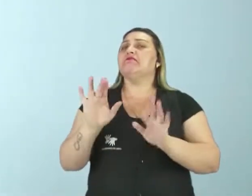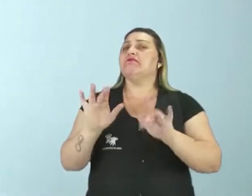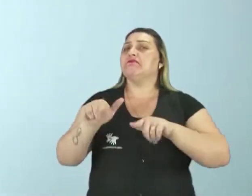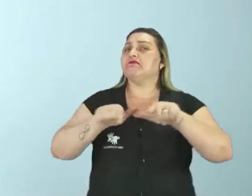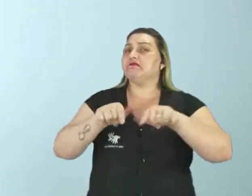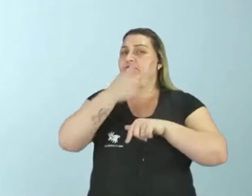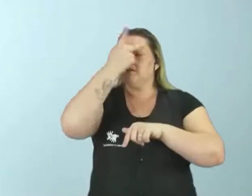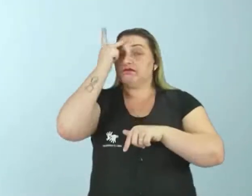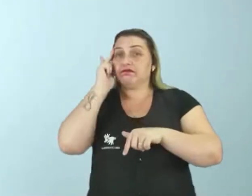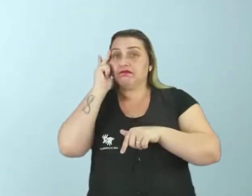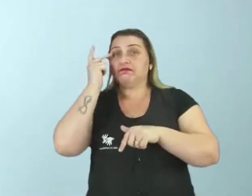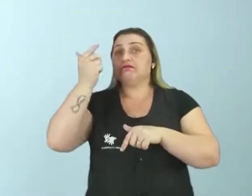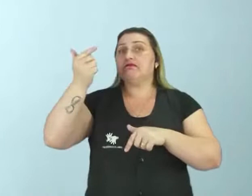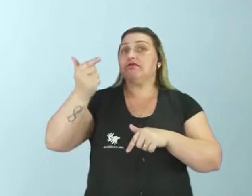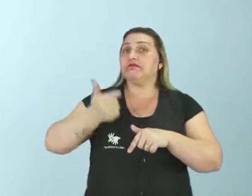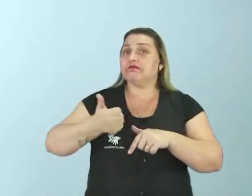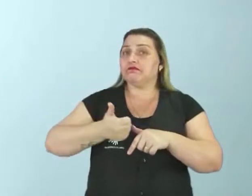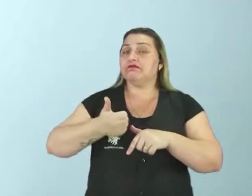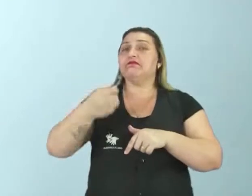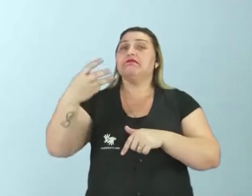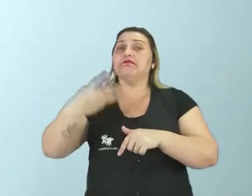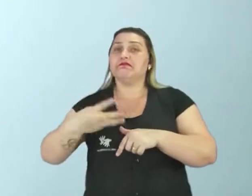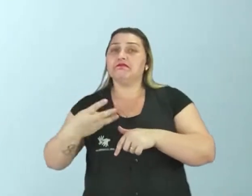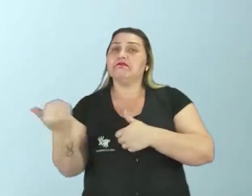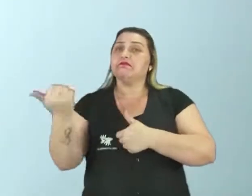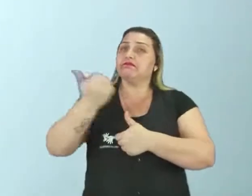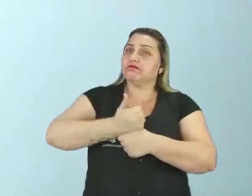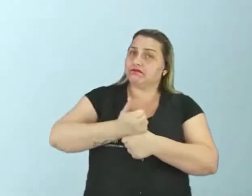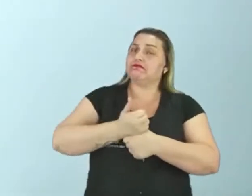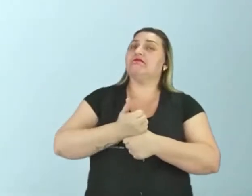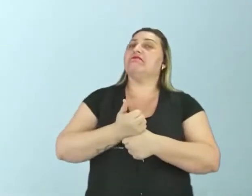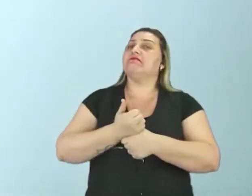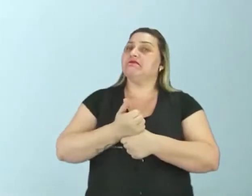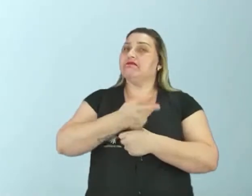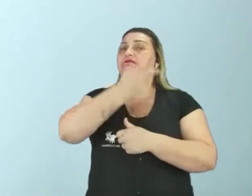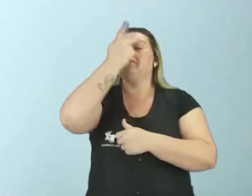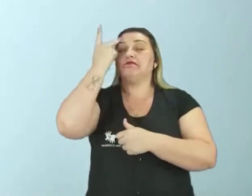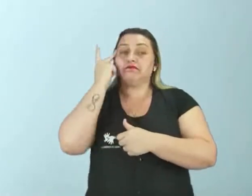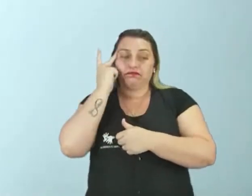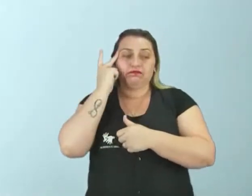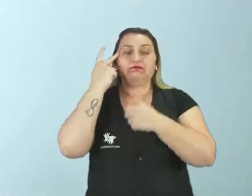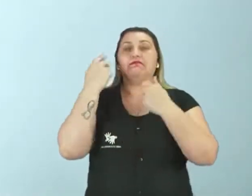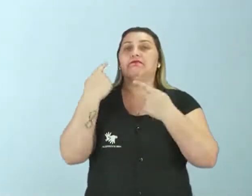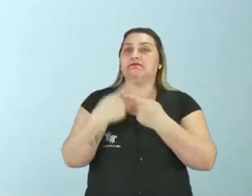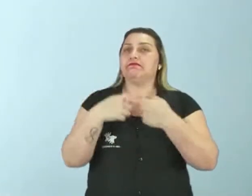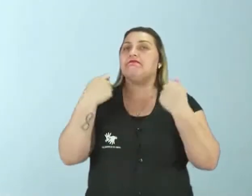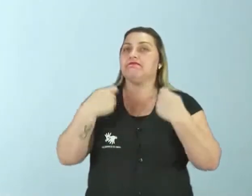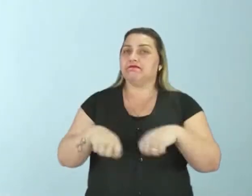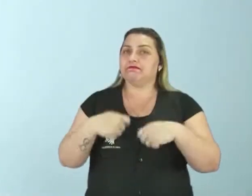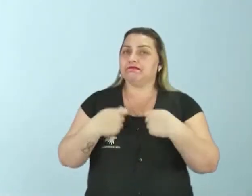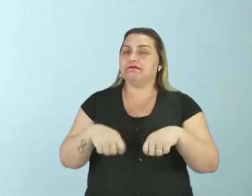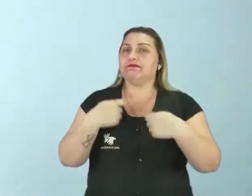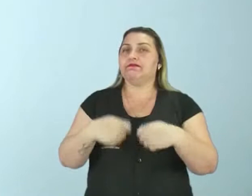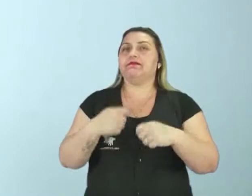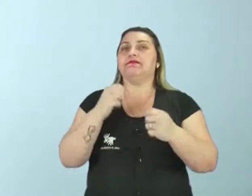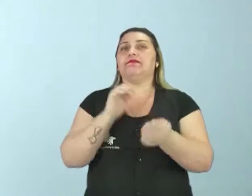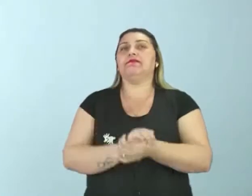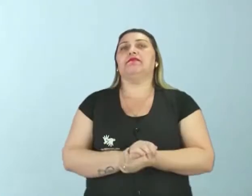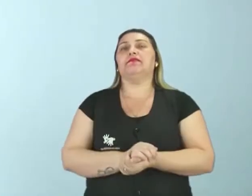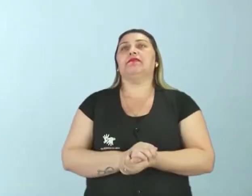do tempo, o setor secundário e terciário foi atraindo essas pessoas por conta da necessidade maior de mão de